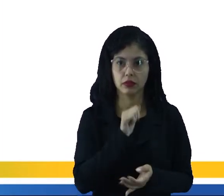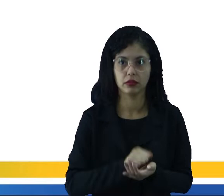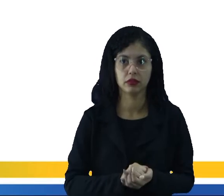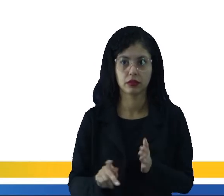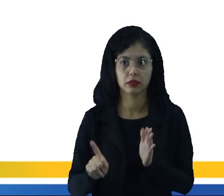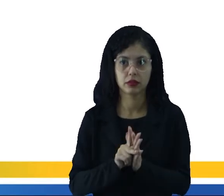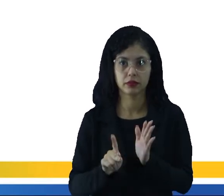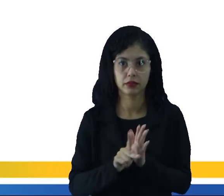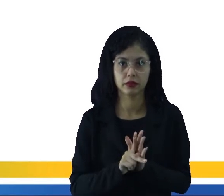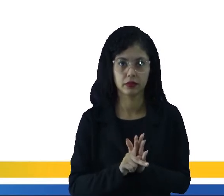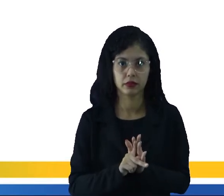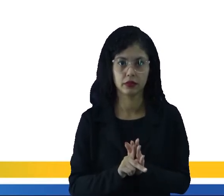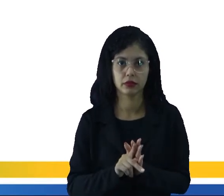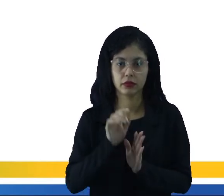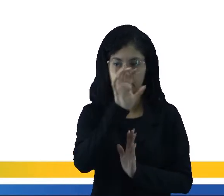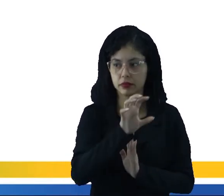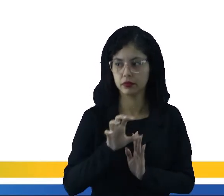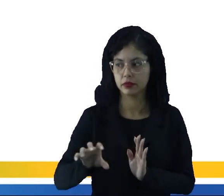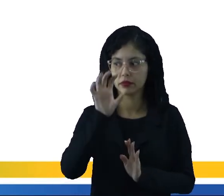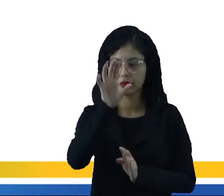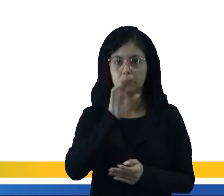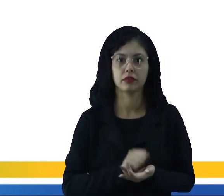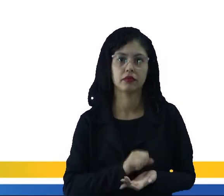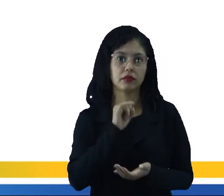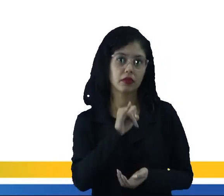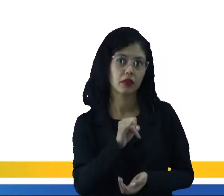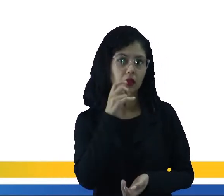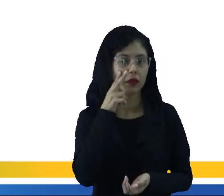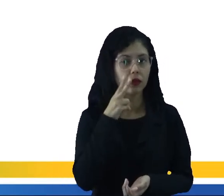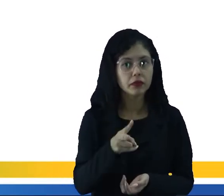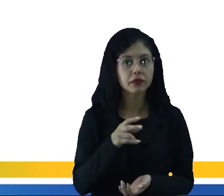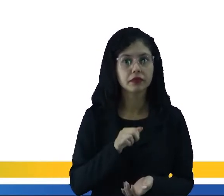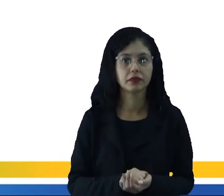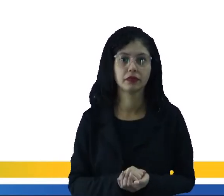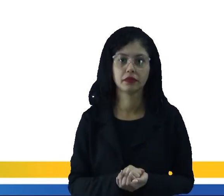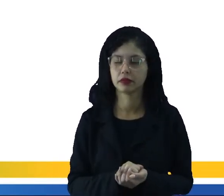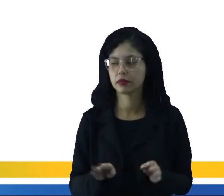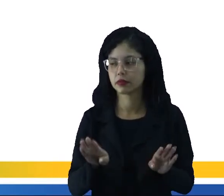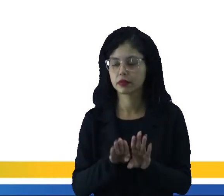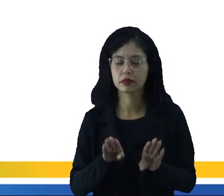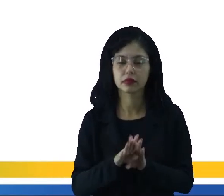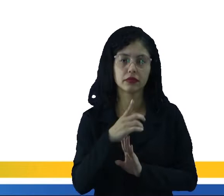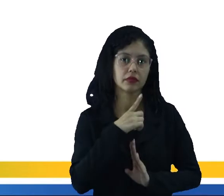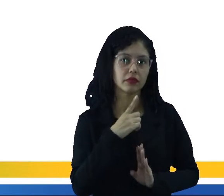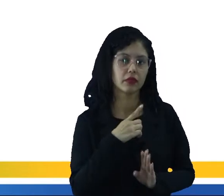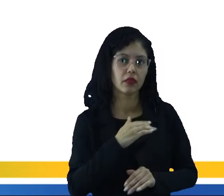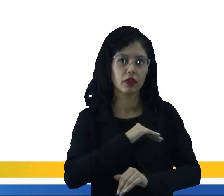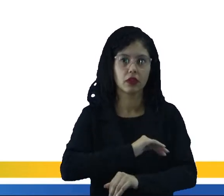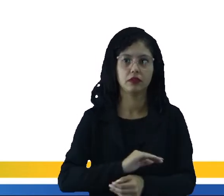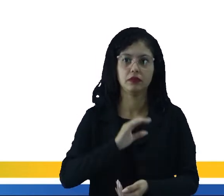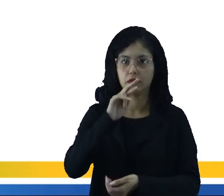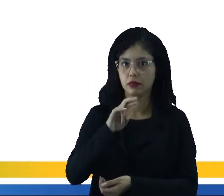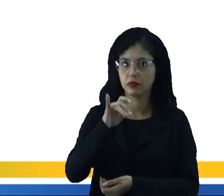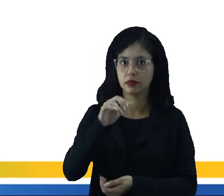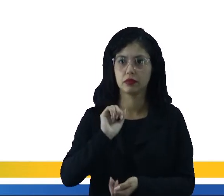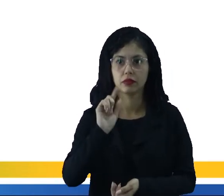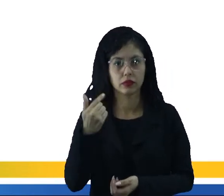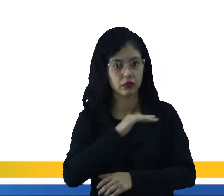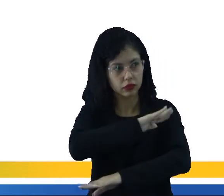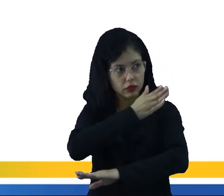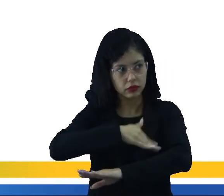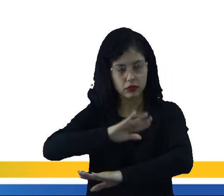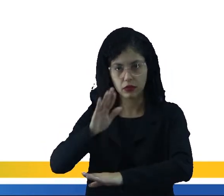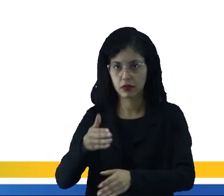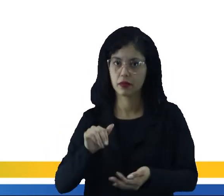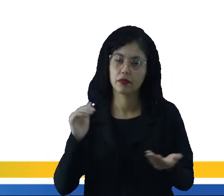uma determinada região. Se você olhar esse morro aí, ou montanha,